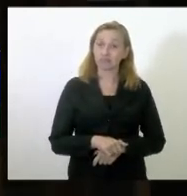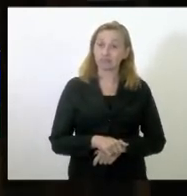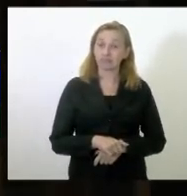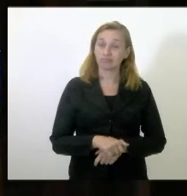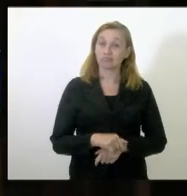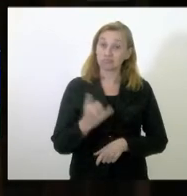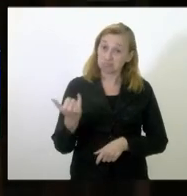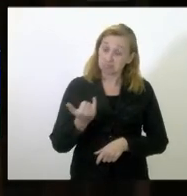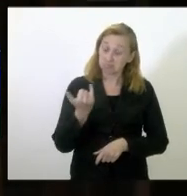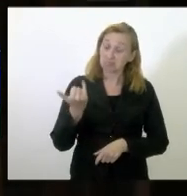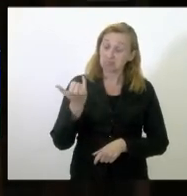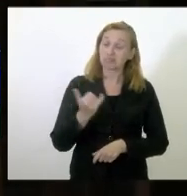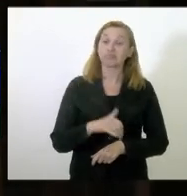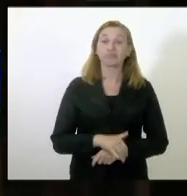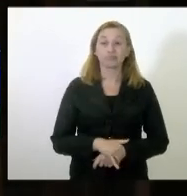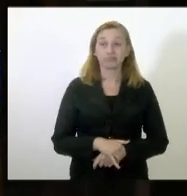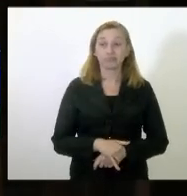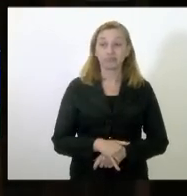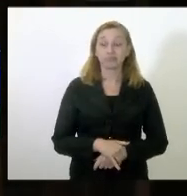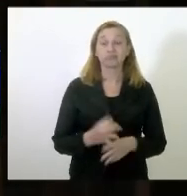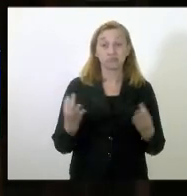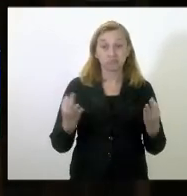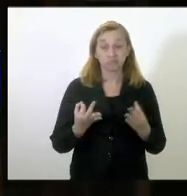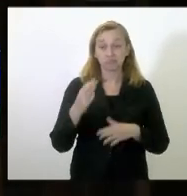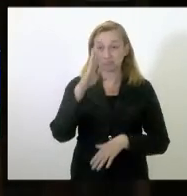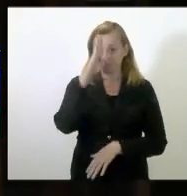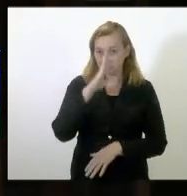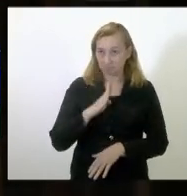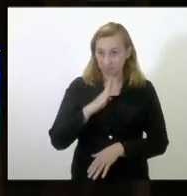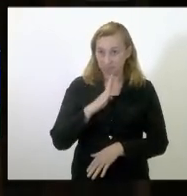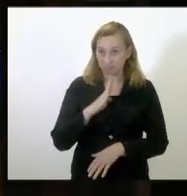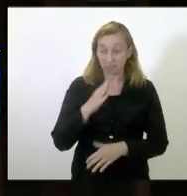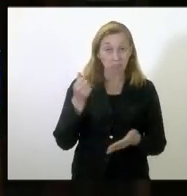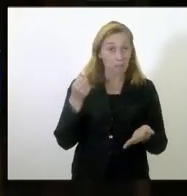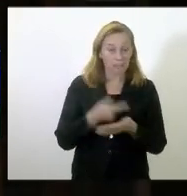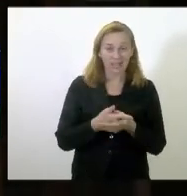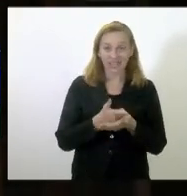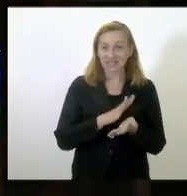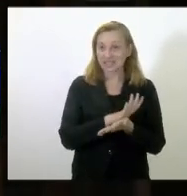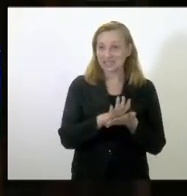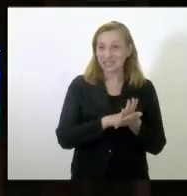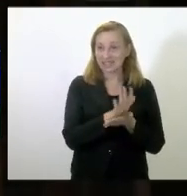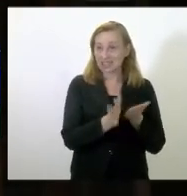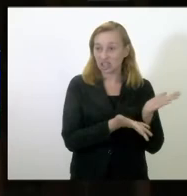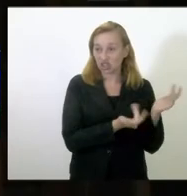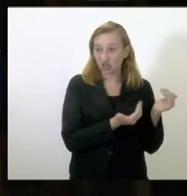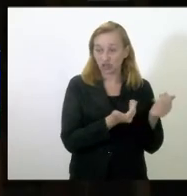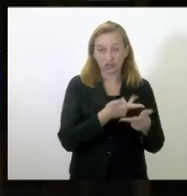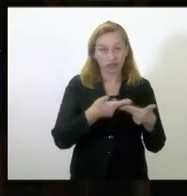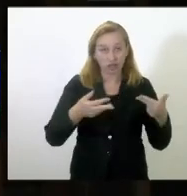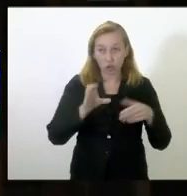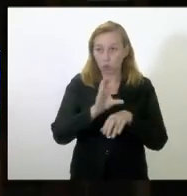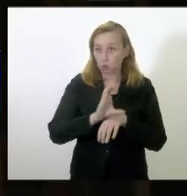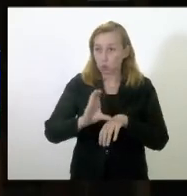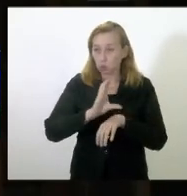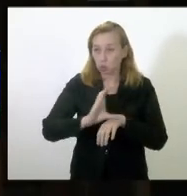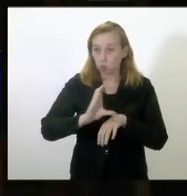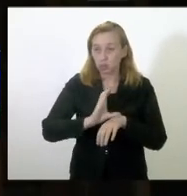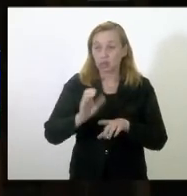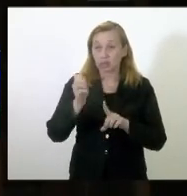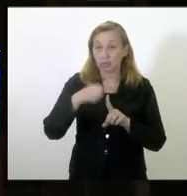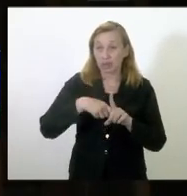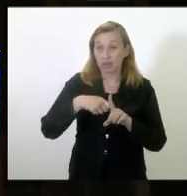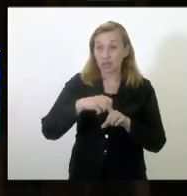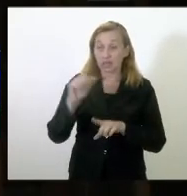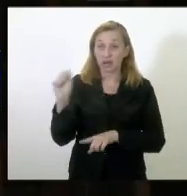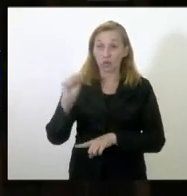um trabalho gratuito, nenhum jovem paga nada para diversos cursos. Esse mês de agosto estamos aí